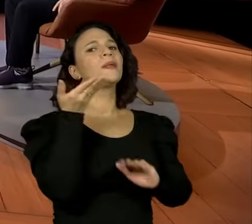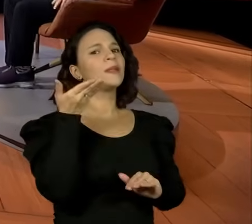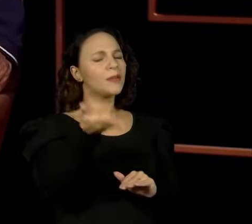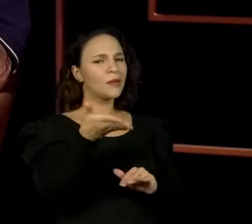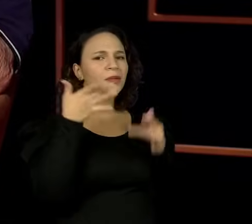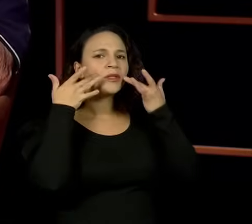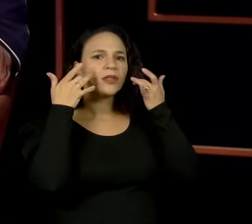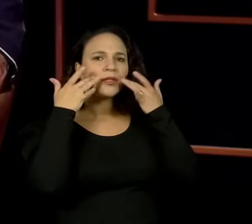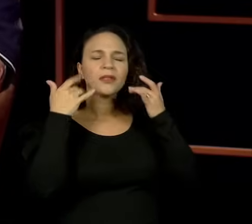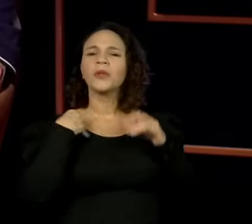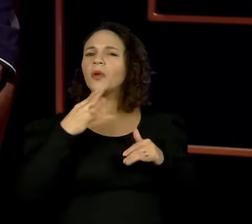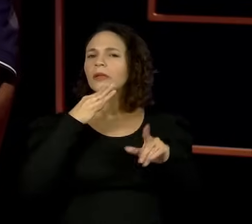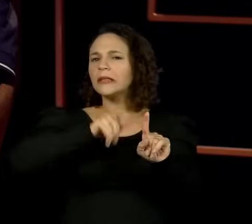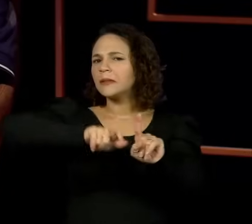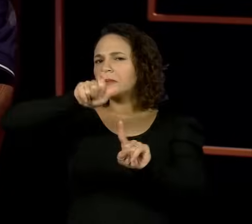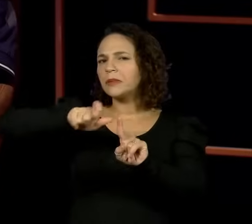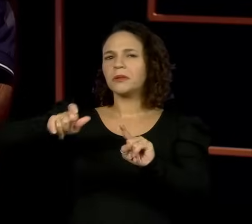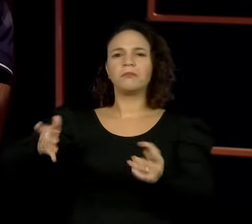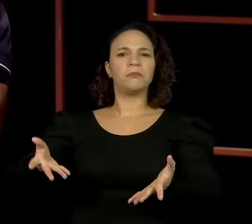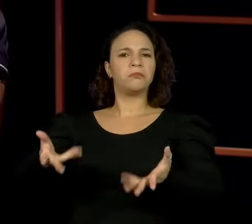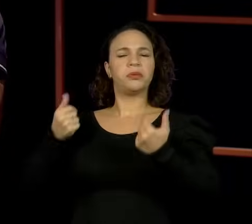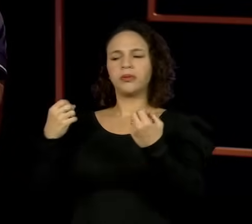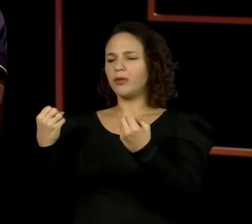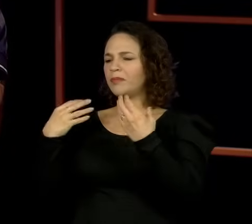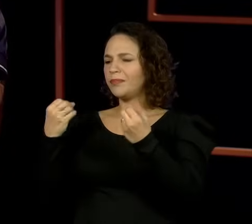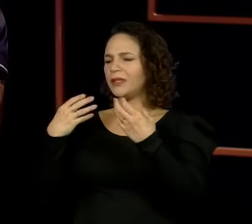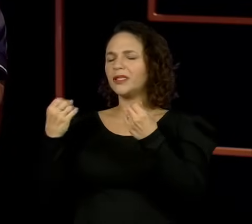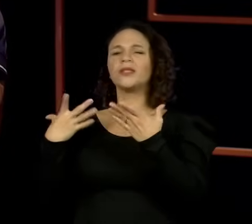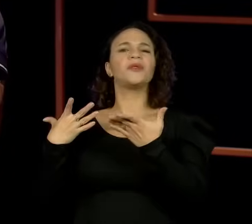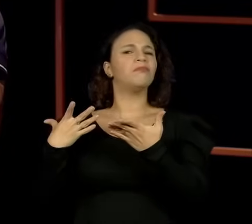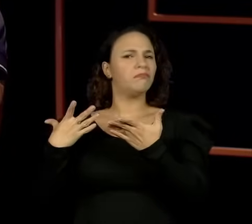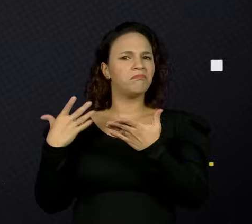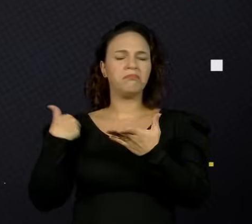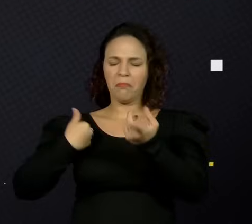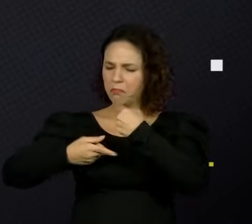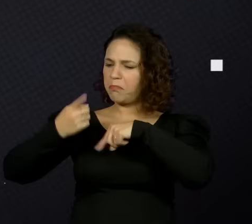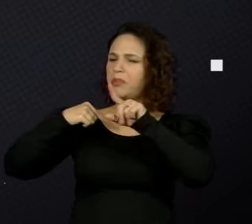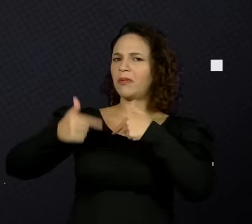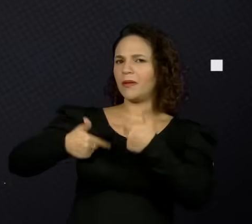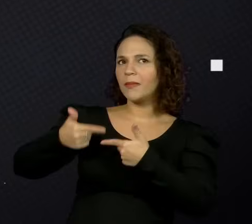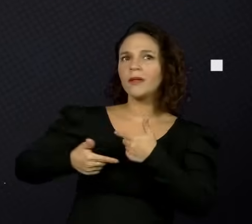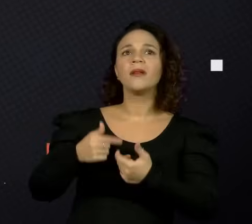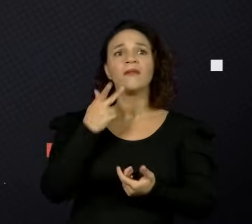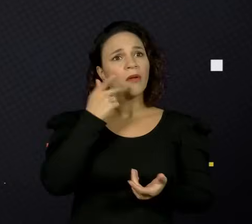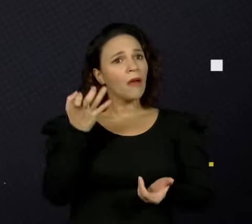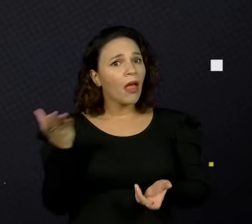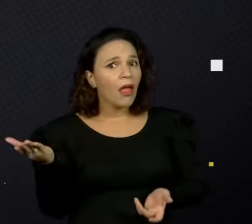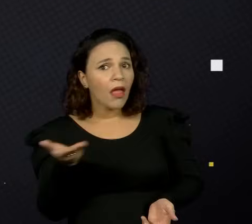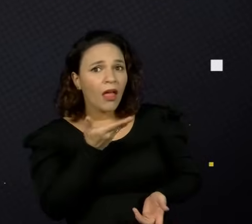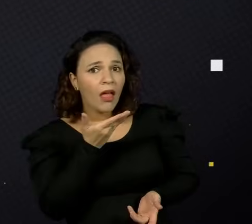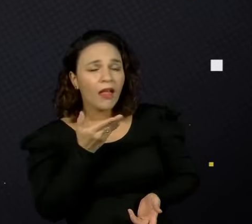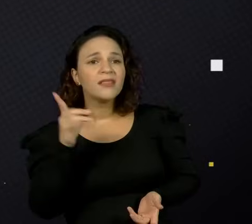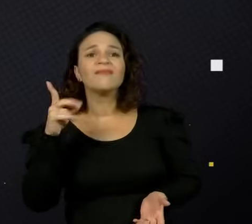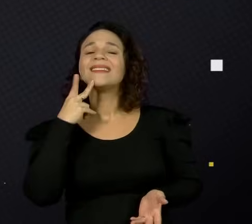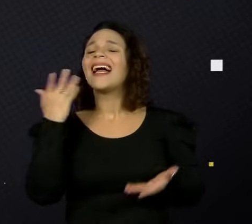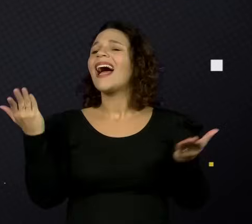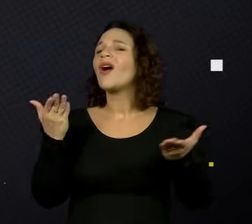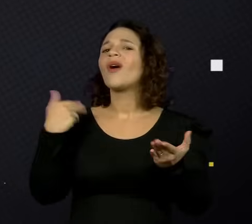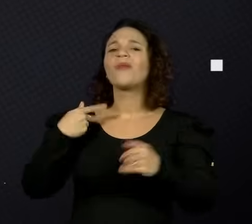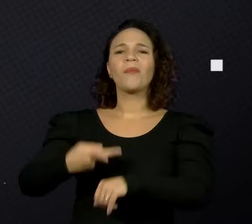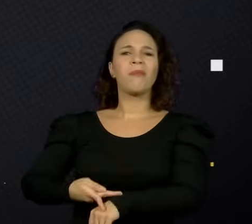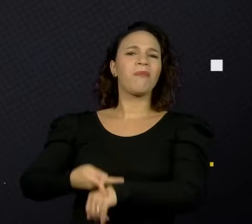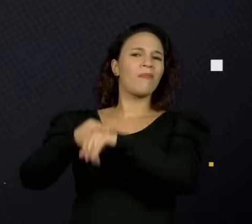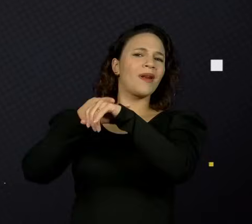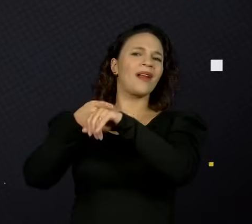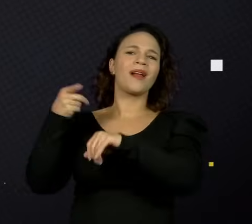conheci pessoas magníficas que me ensinaram tudo. E aí eu falei, você não quer dirigir lá? Eu falei, olha, eu acabei de ganhar o Molière,